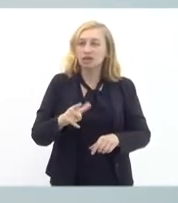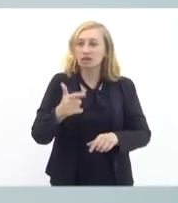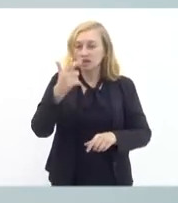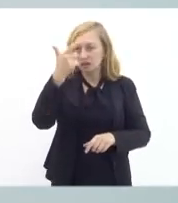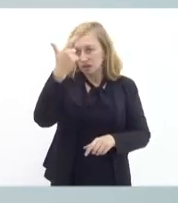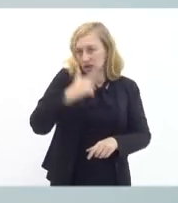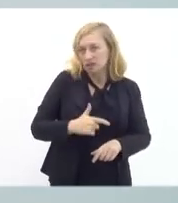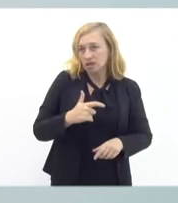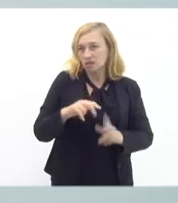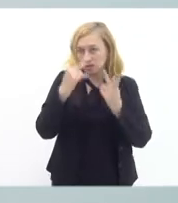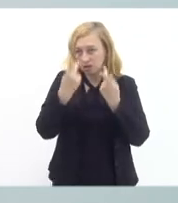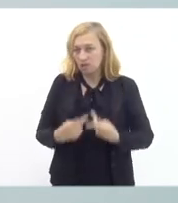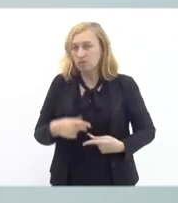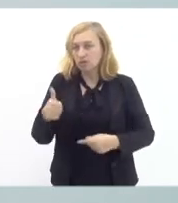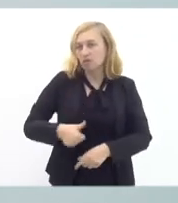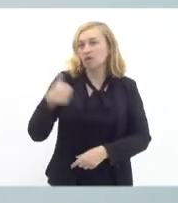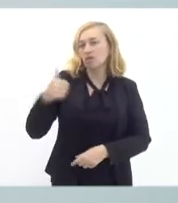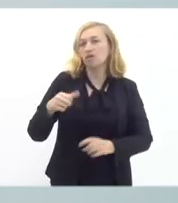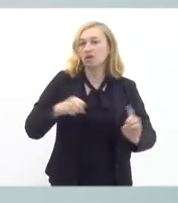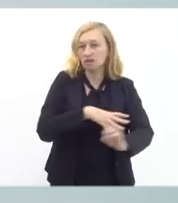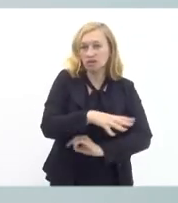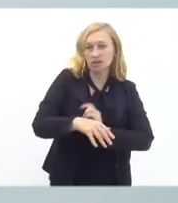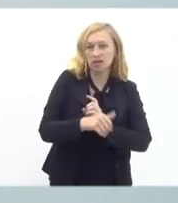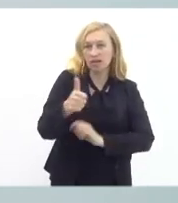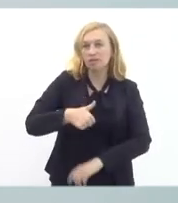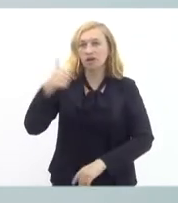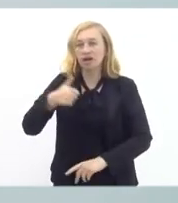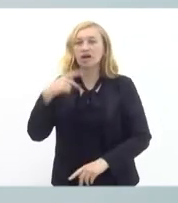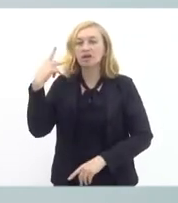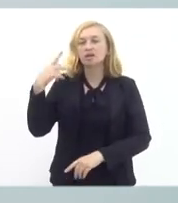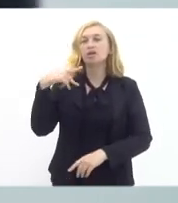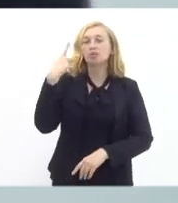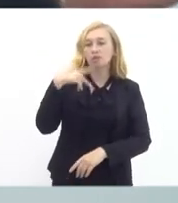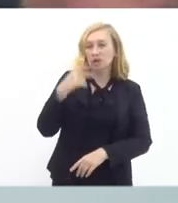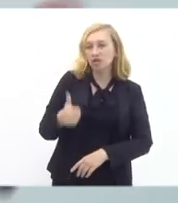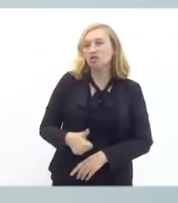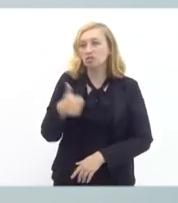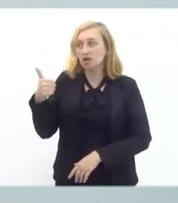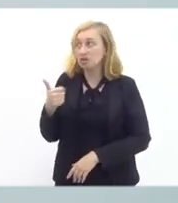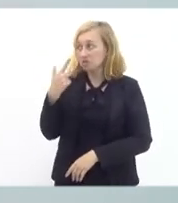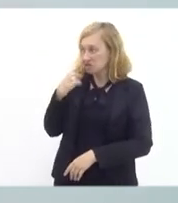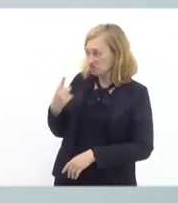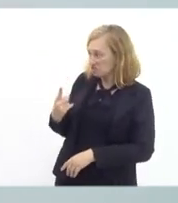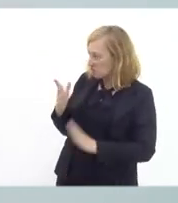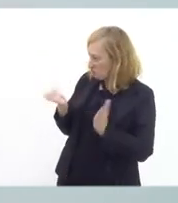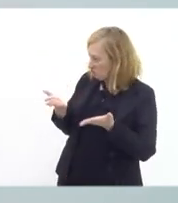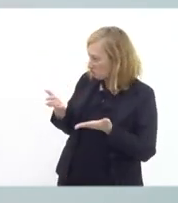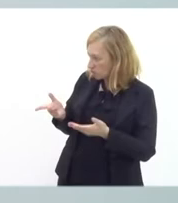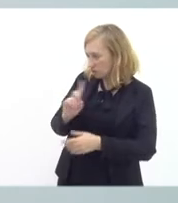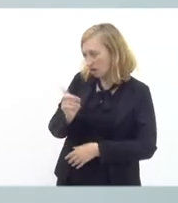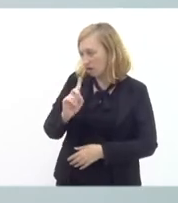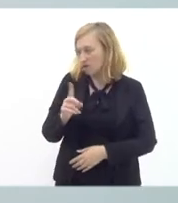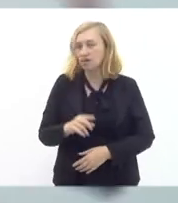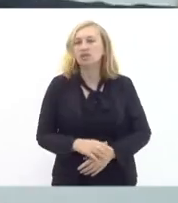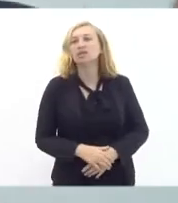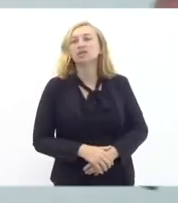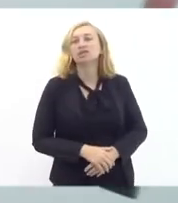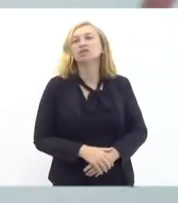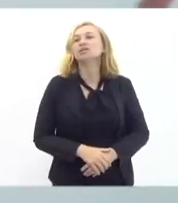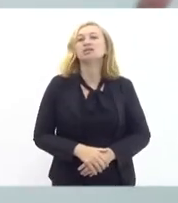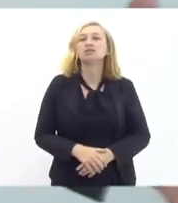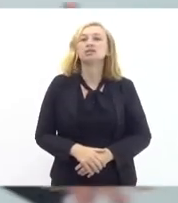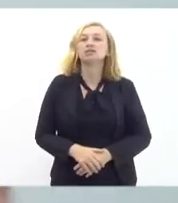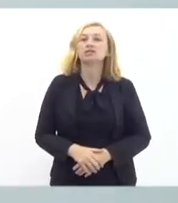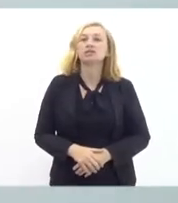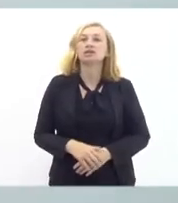uma sociedade melhor, políticos melhores, mais bem capacitados, não o que a gente vê hoje aí, também muito embora a média